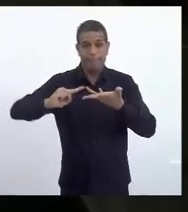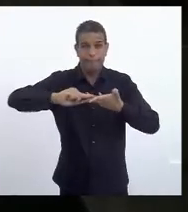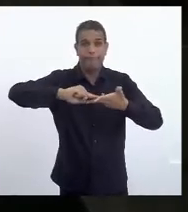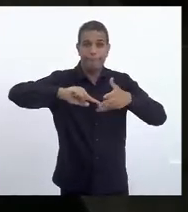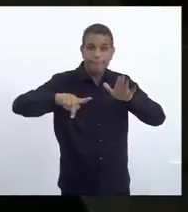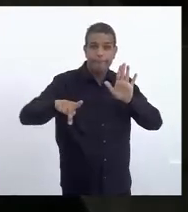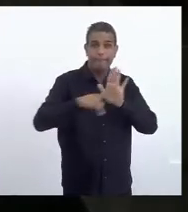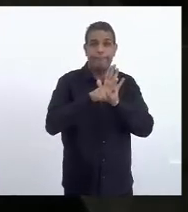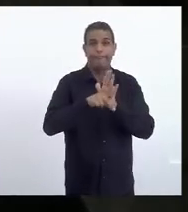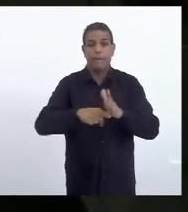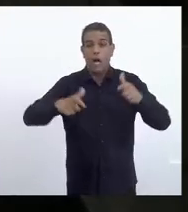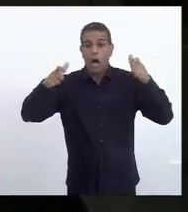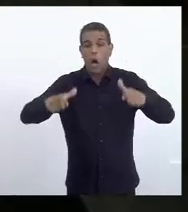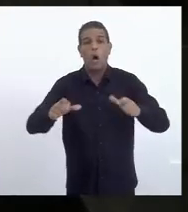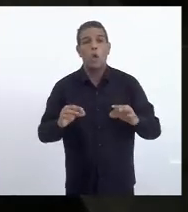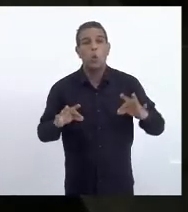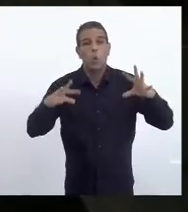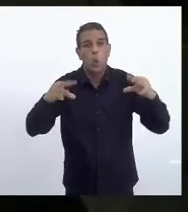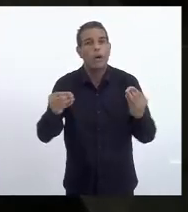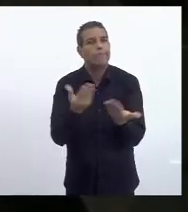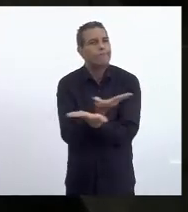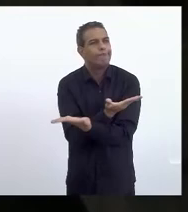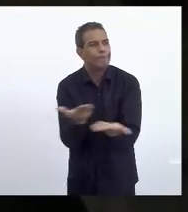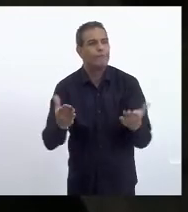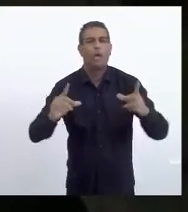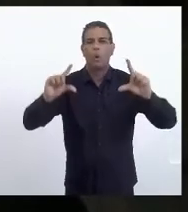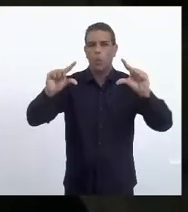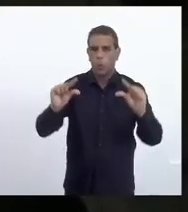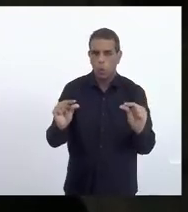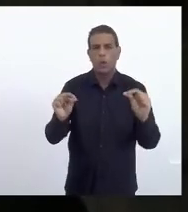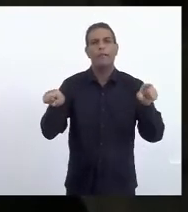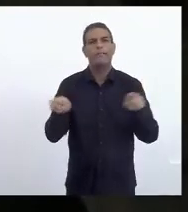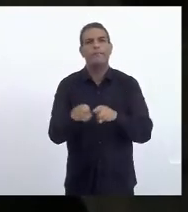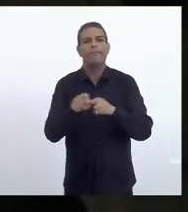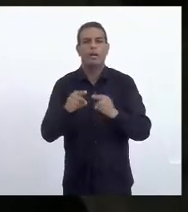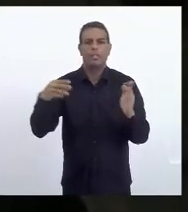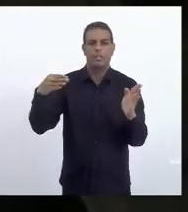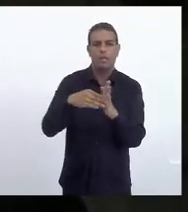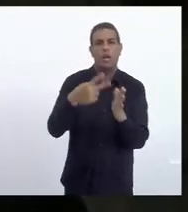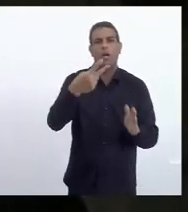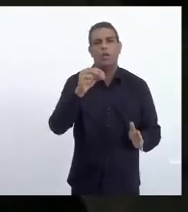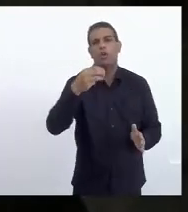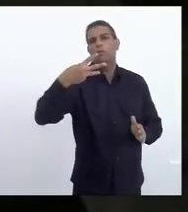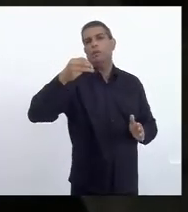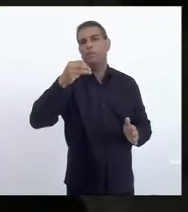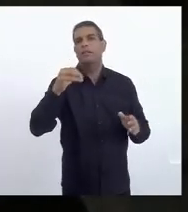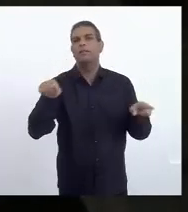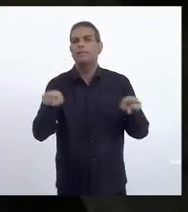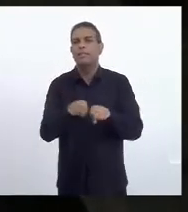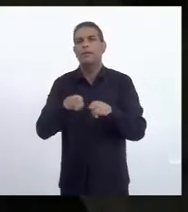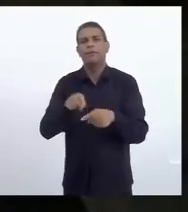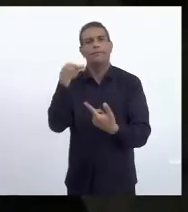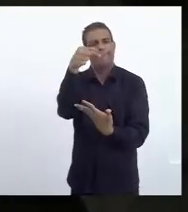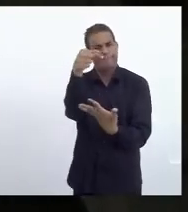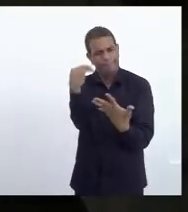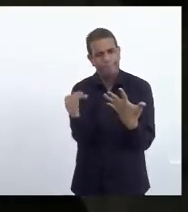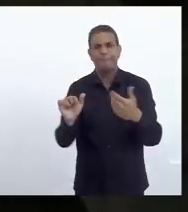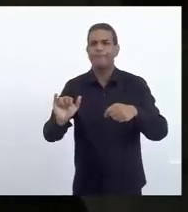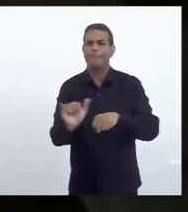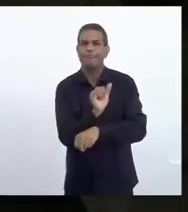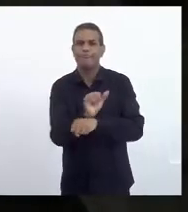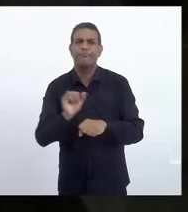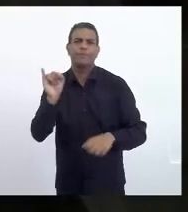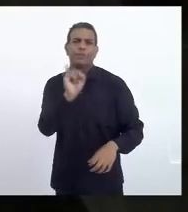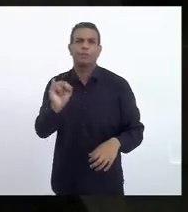compromisso durante a próprio 26 Com redução de suas emissões até 2030 quem é e e entre esses municípios é